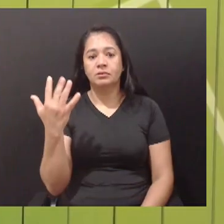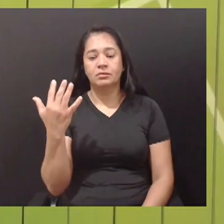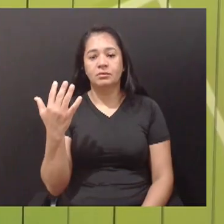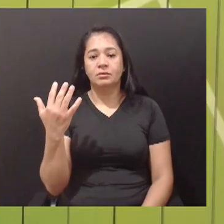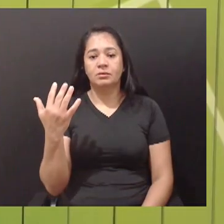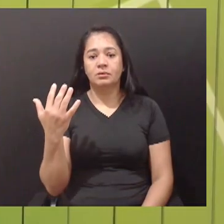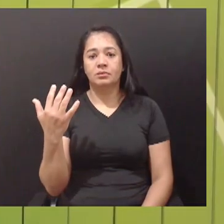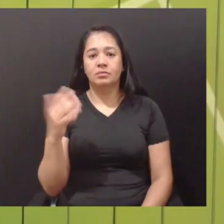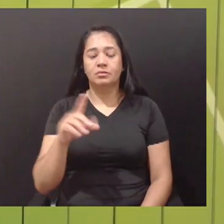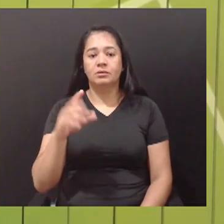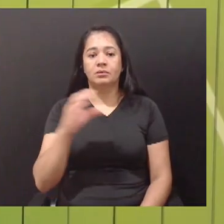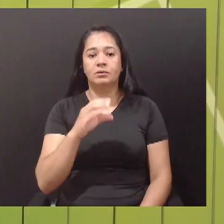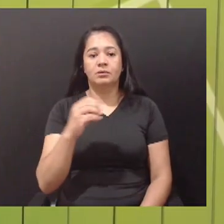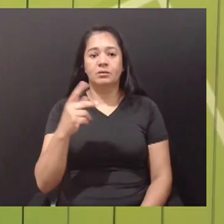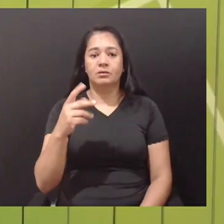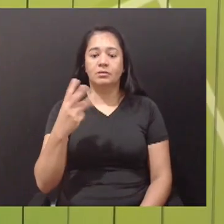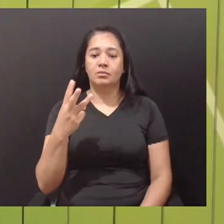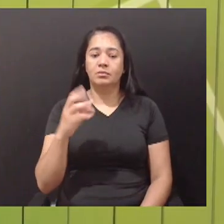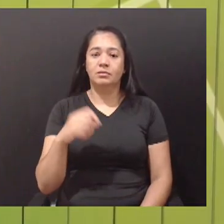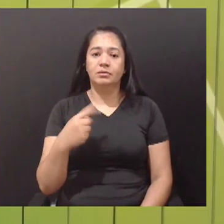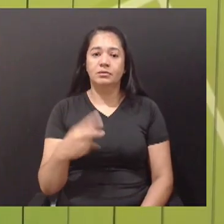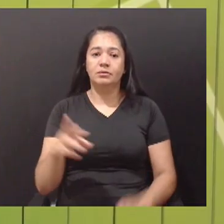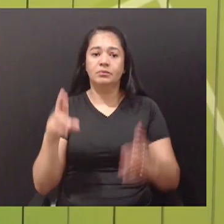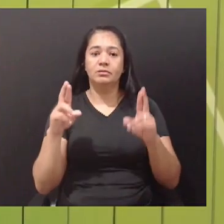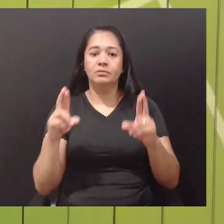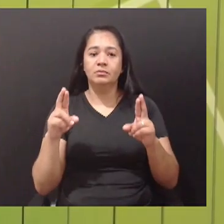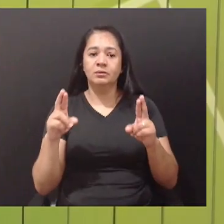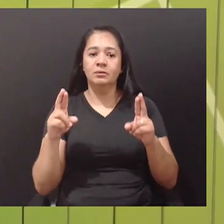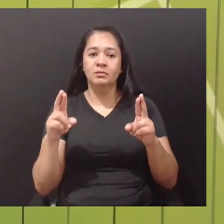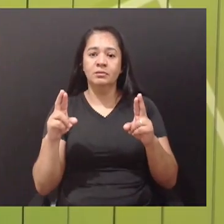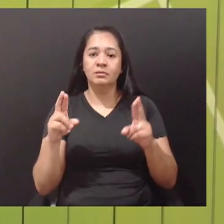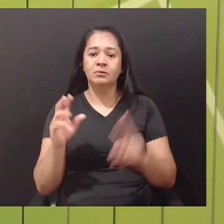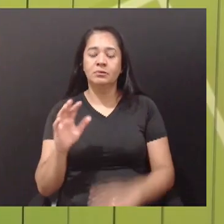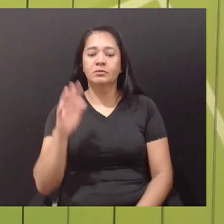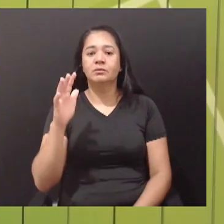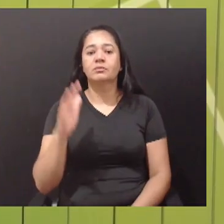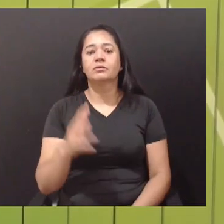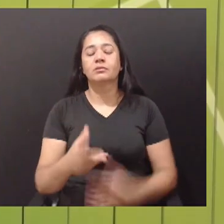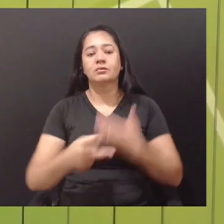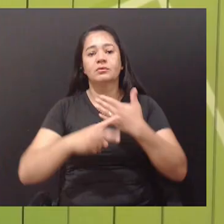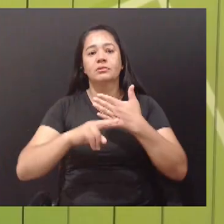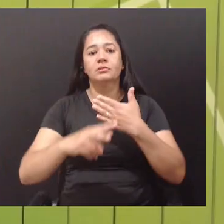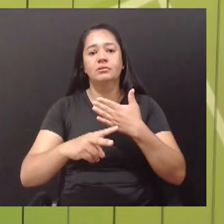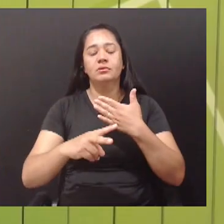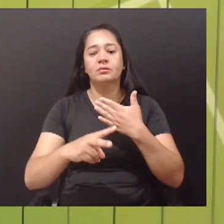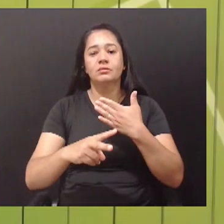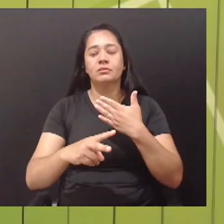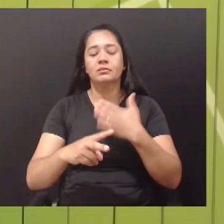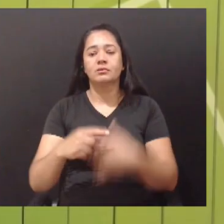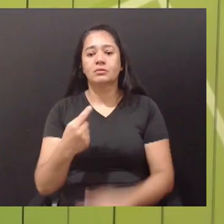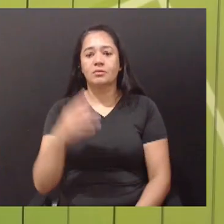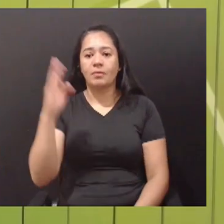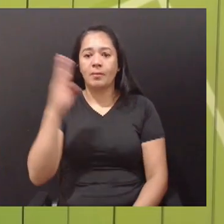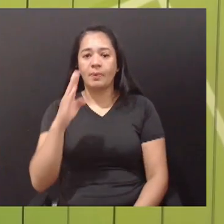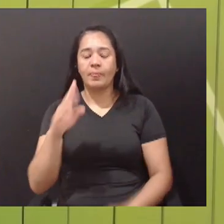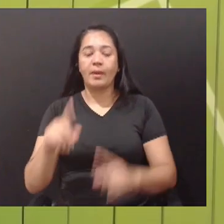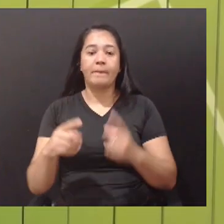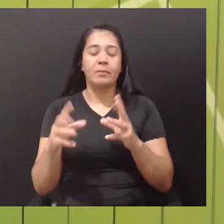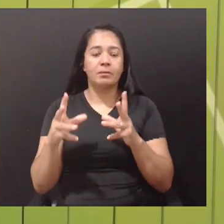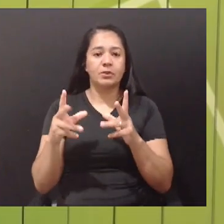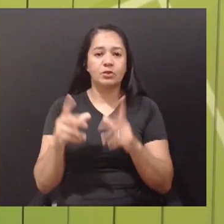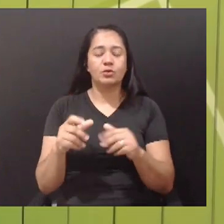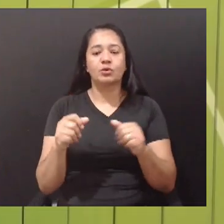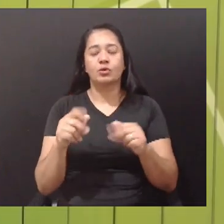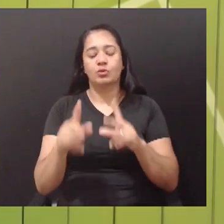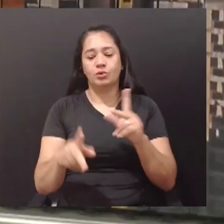na COP30, a gente espera que surja aí efeito positivo, não só para o nosso país, é claro, mas para toda a